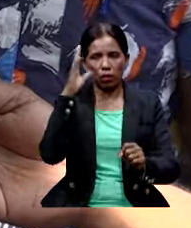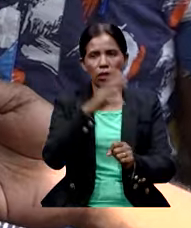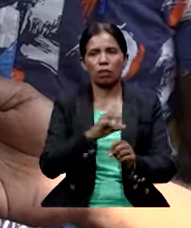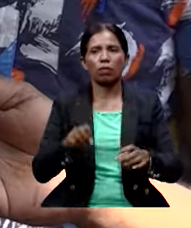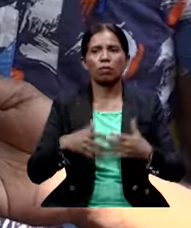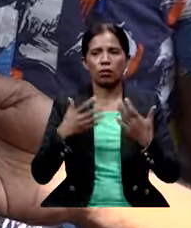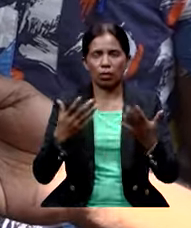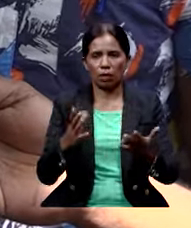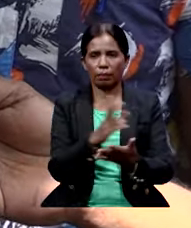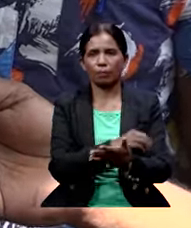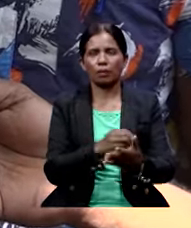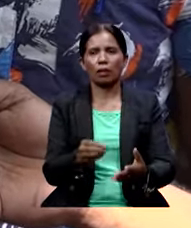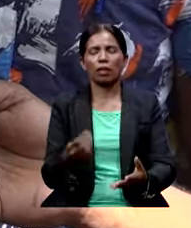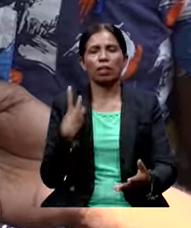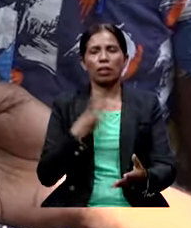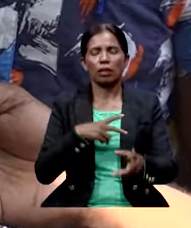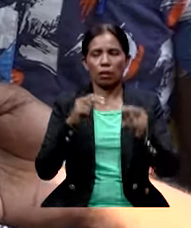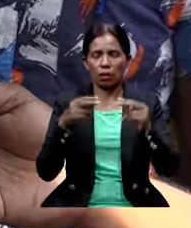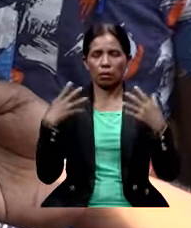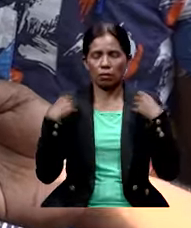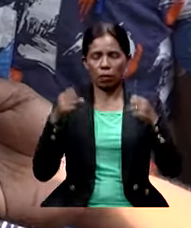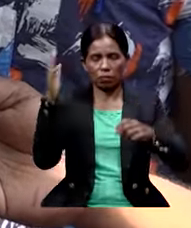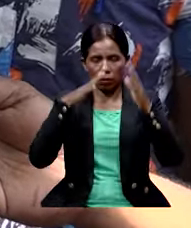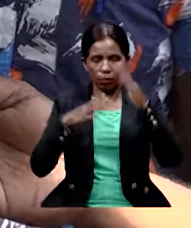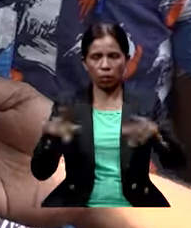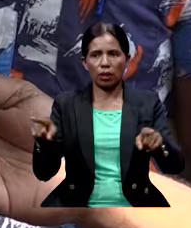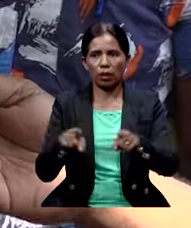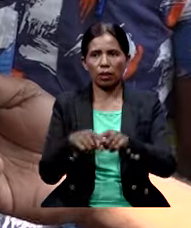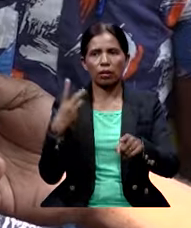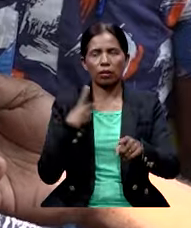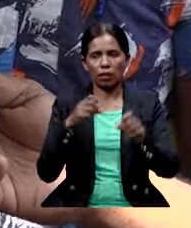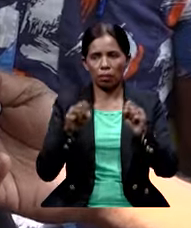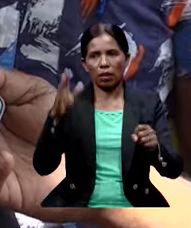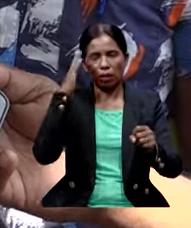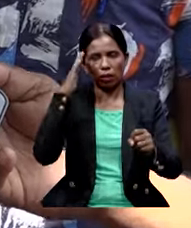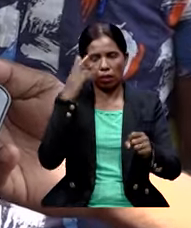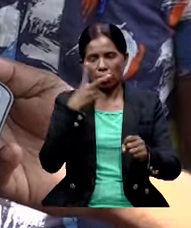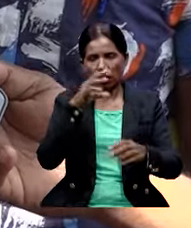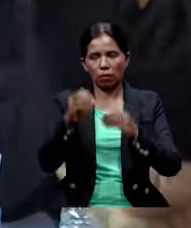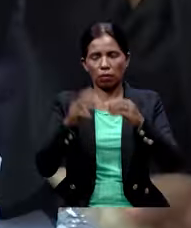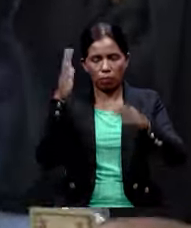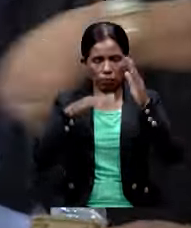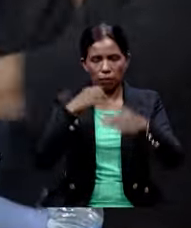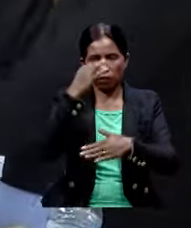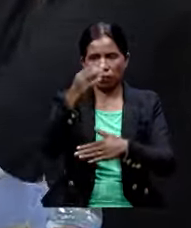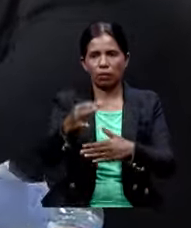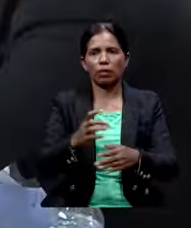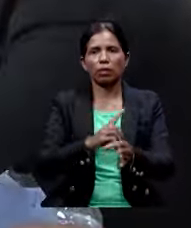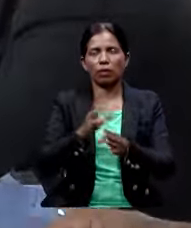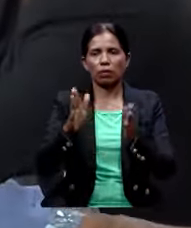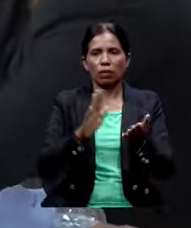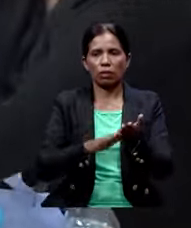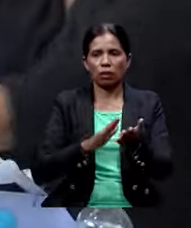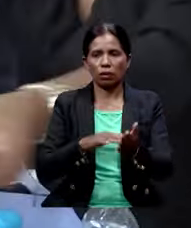ensa. Kadibes ita tengki berani ho problema si rangsane maka ita bele hatene ho di resolve problem bawai. Direktur Sekolah Ensinyu